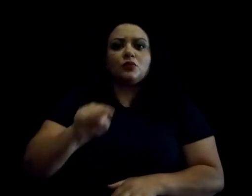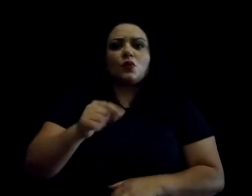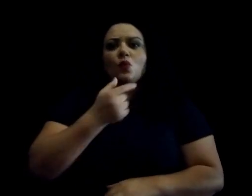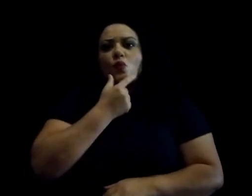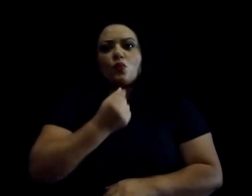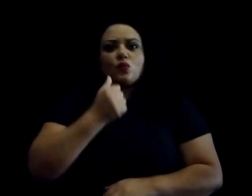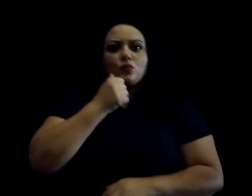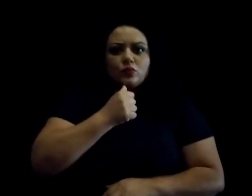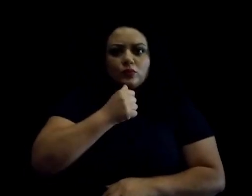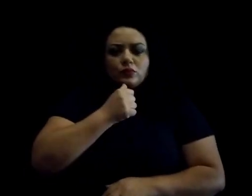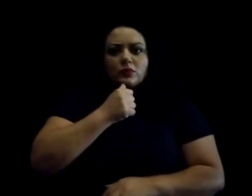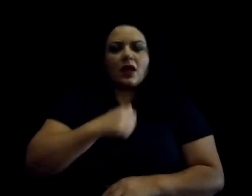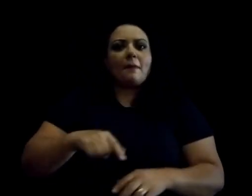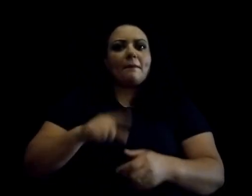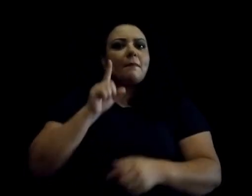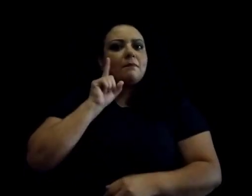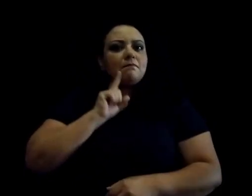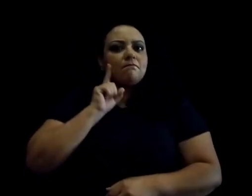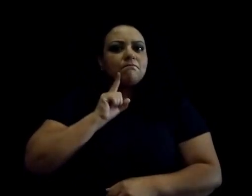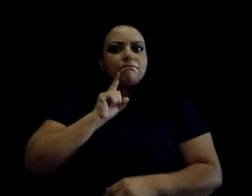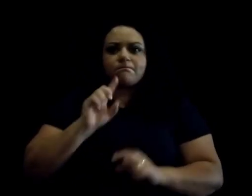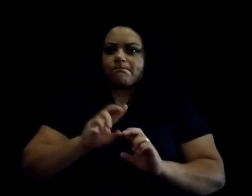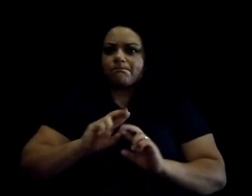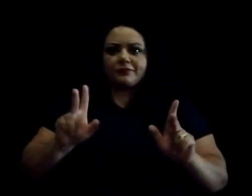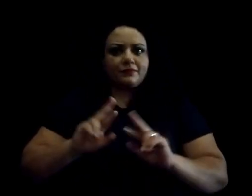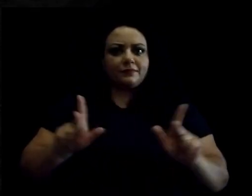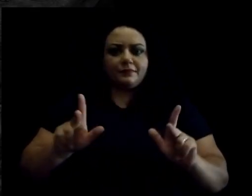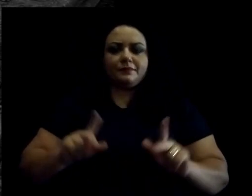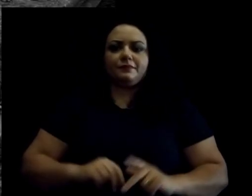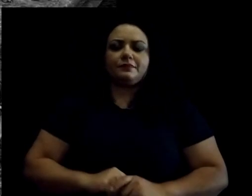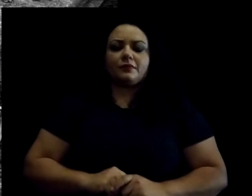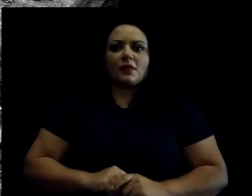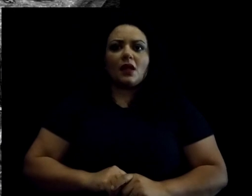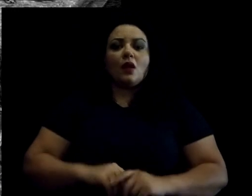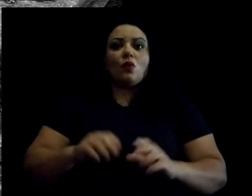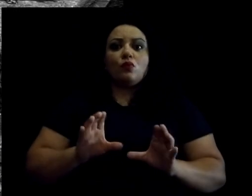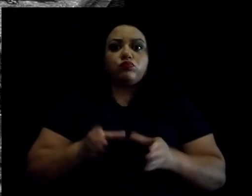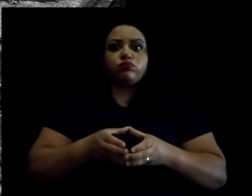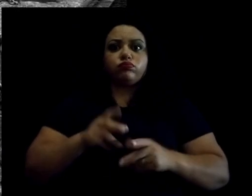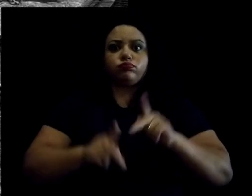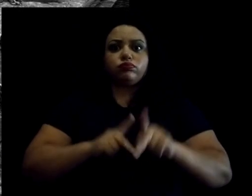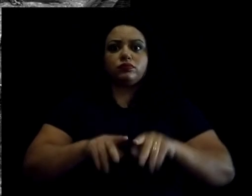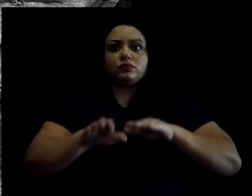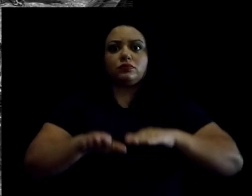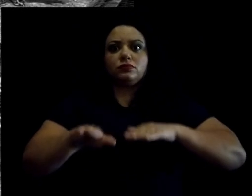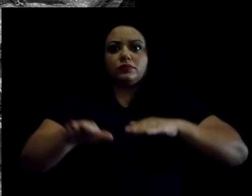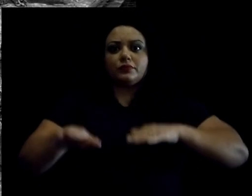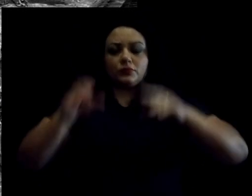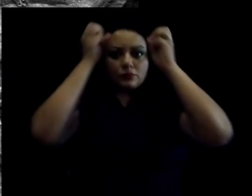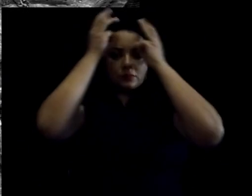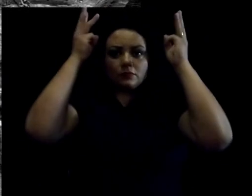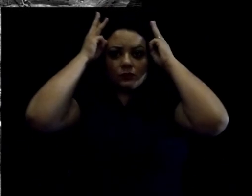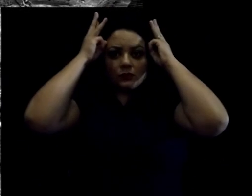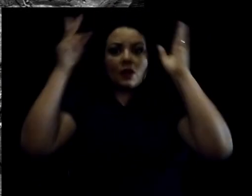e mulheres, não mais com a pele clara. A multidão que saiu do Egito seguindo Moisés tinha,